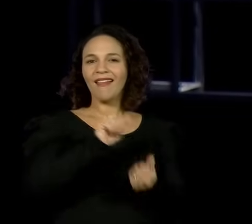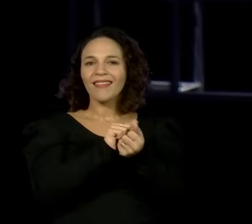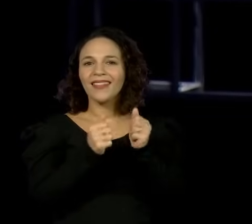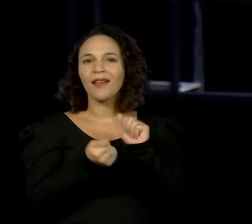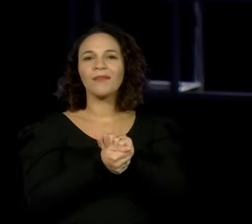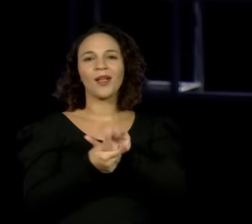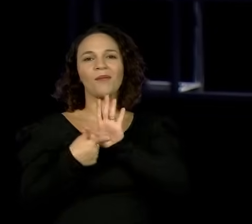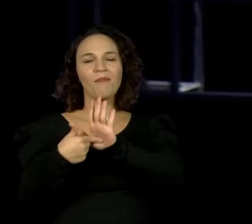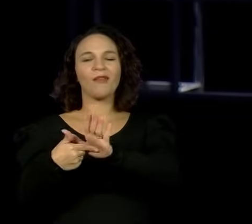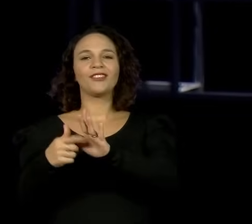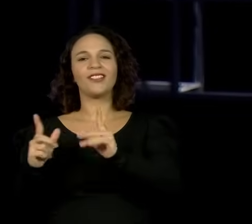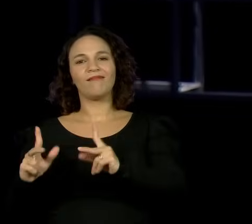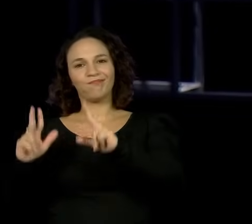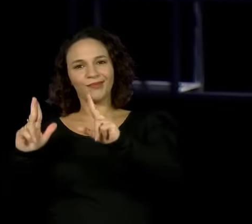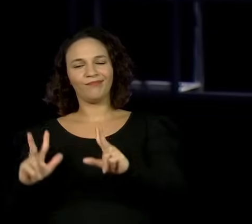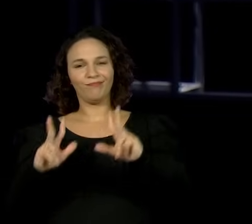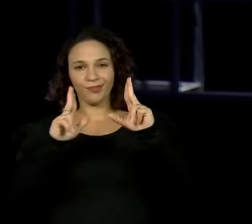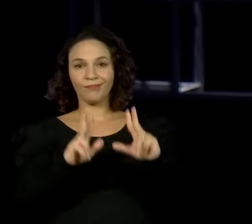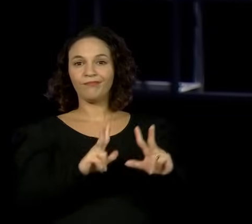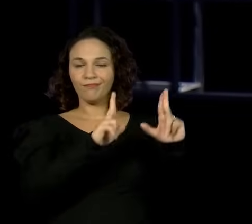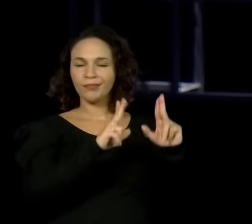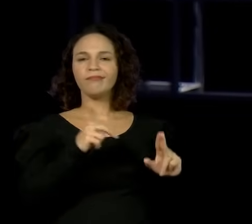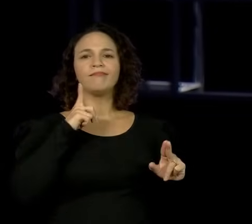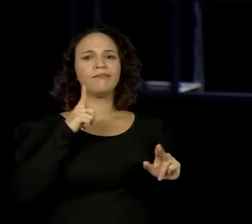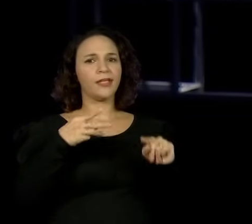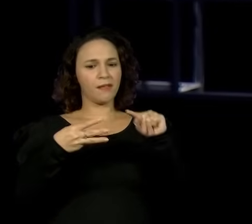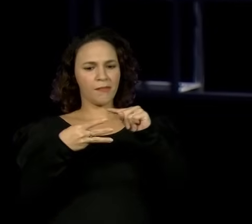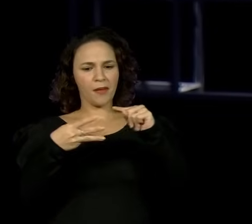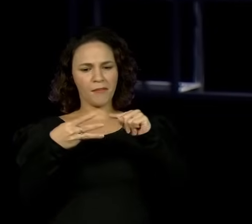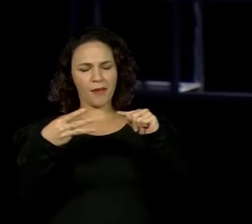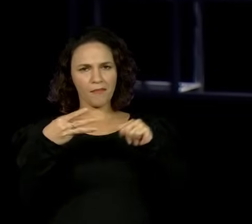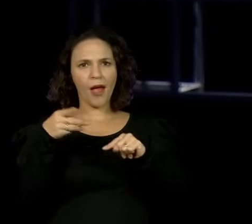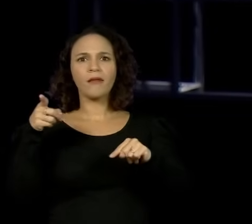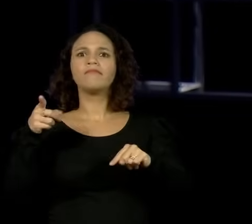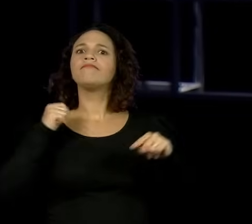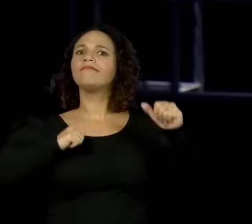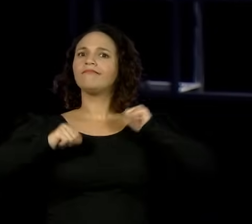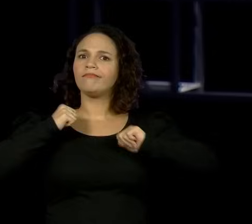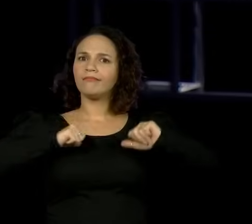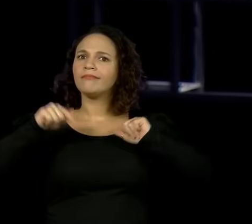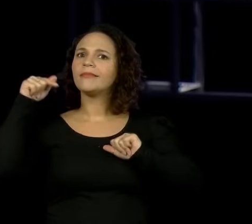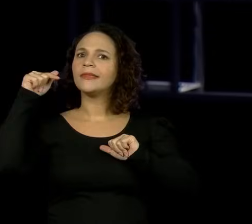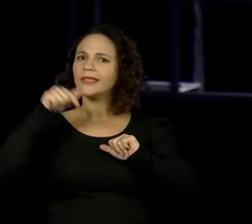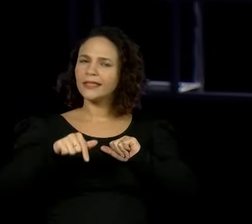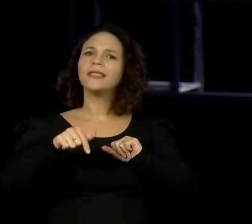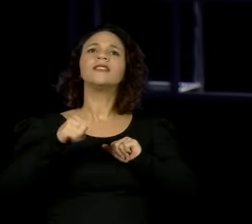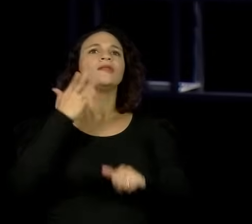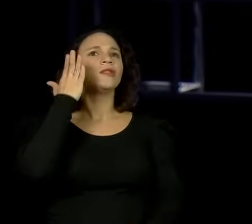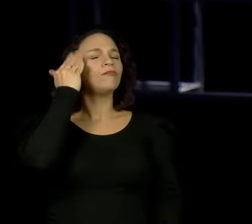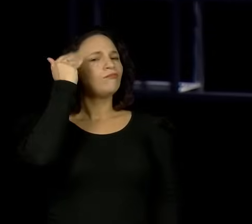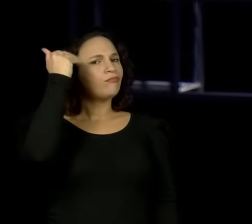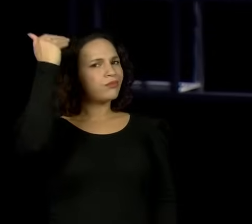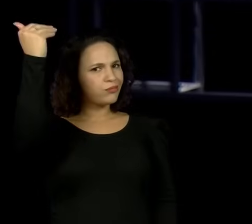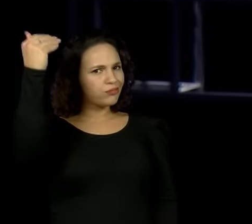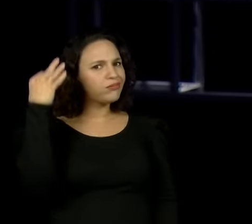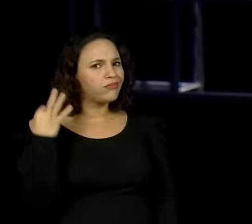exibidas em capítulos. Você atua, por exemplo, em Casa de Pensão, Pátio das Donzelas, O Homem da Cabeça de Papelão.